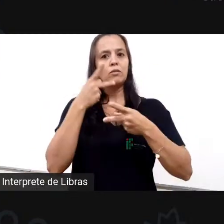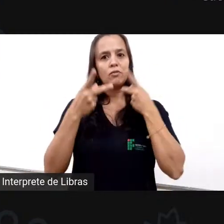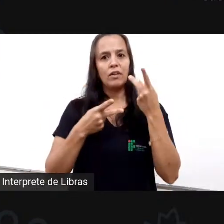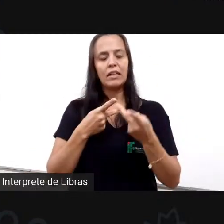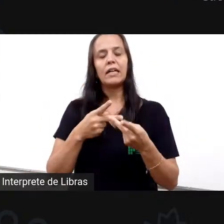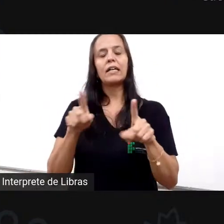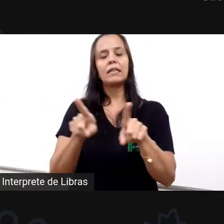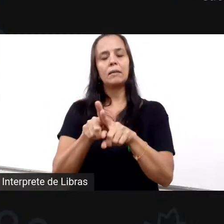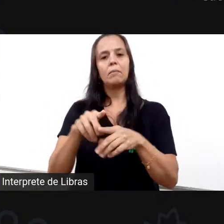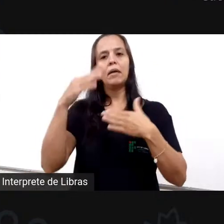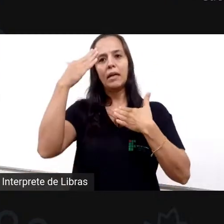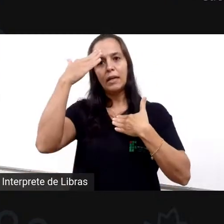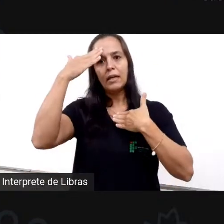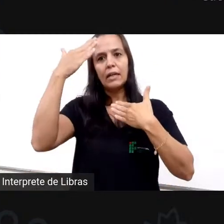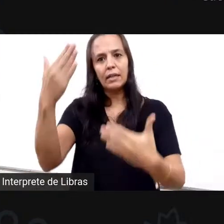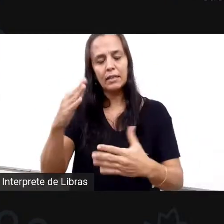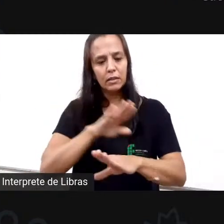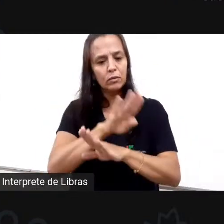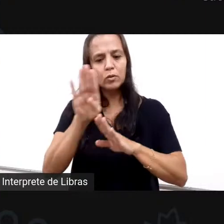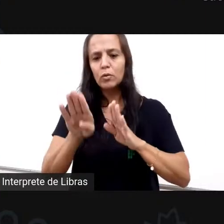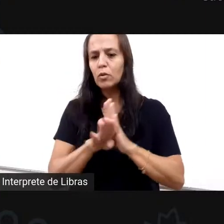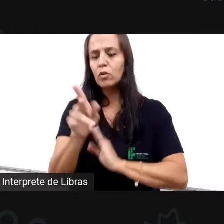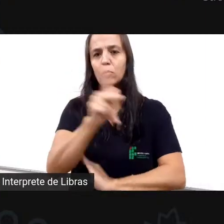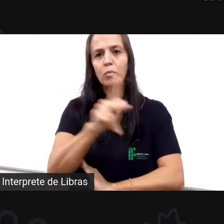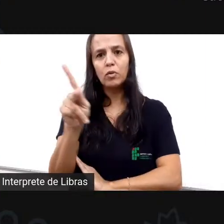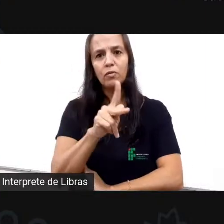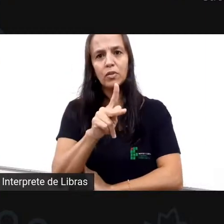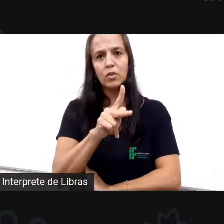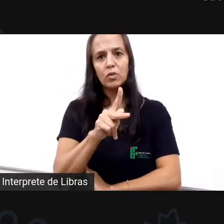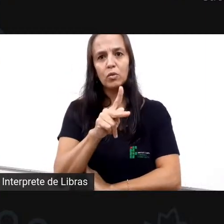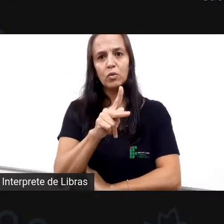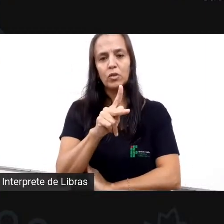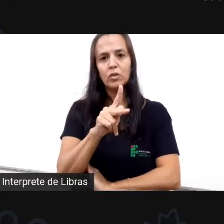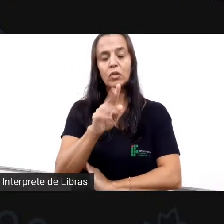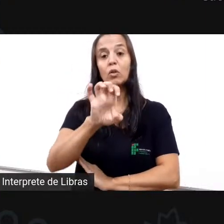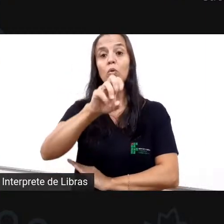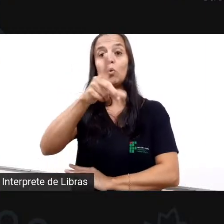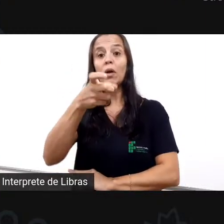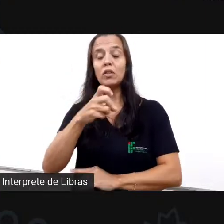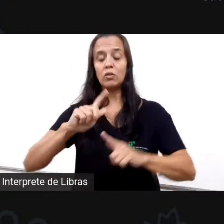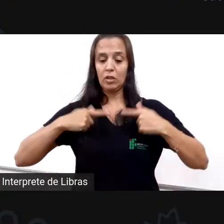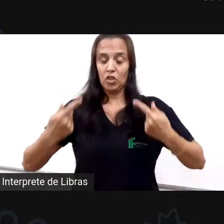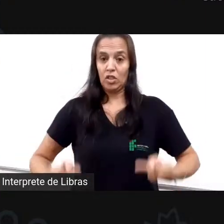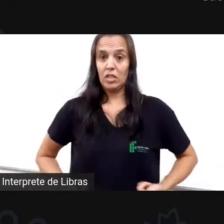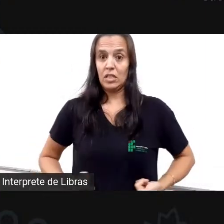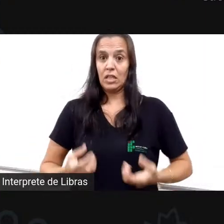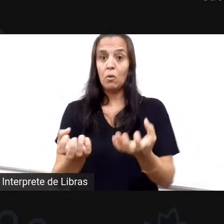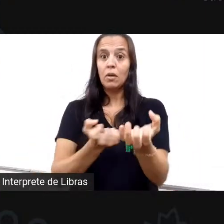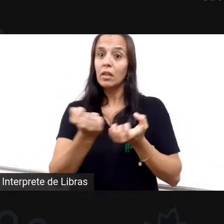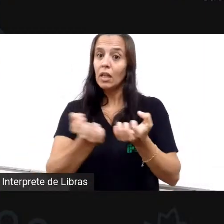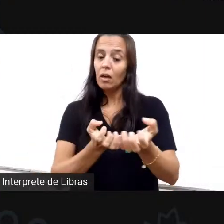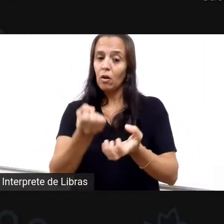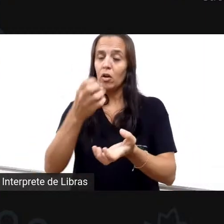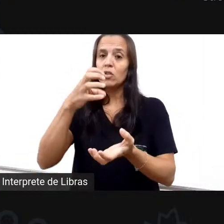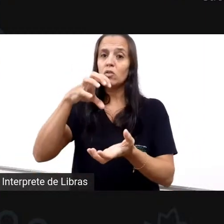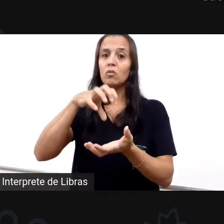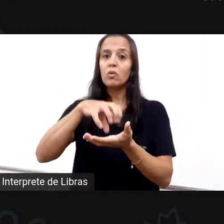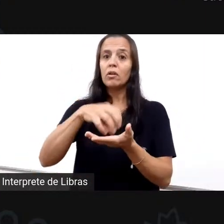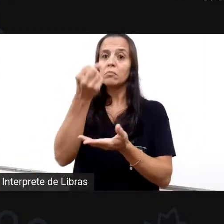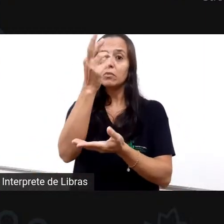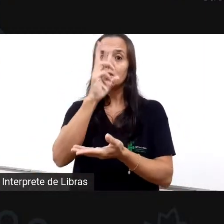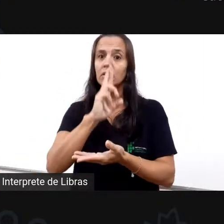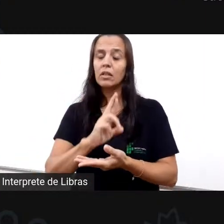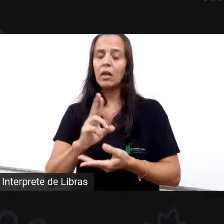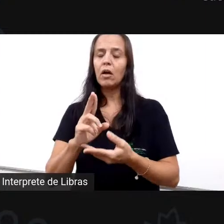agradecer aos professores do Eixo de Gestão e Negócios do Campus Santa Rosa, pelo seu empenho